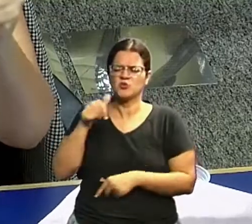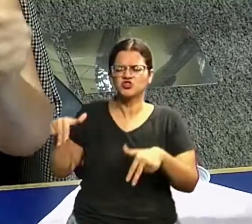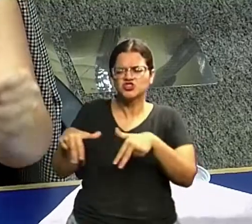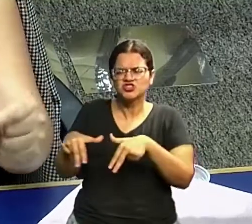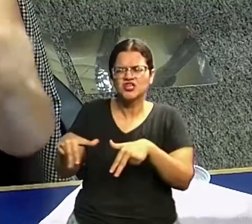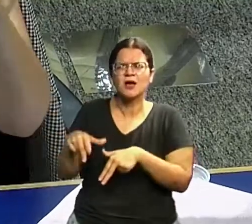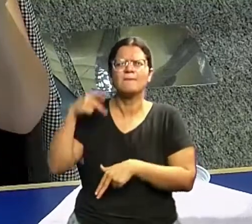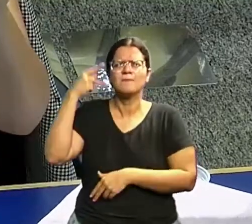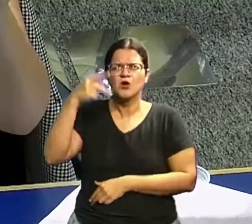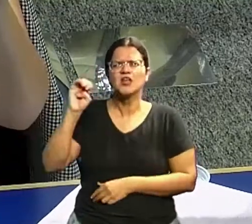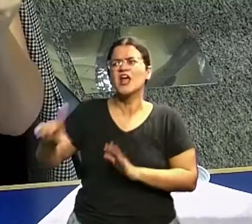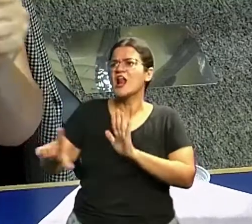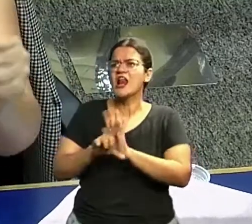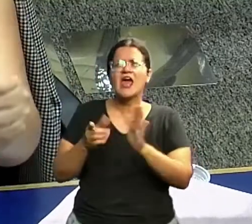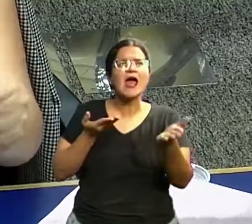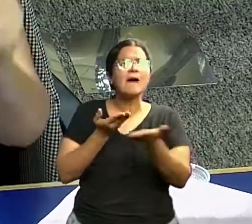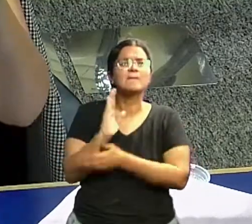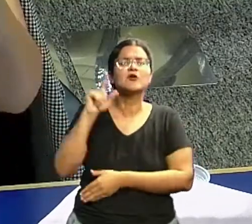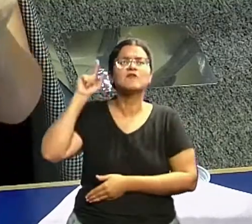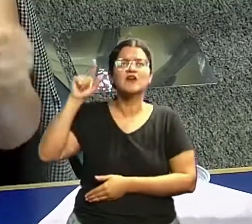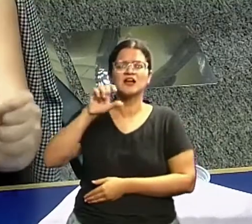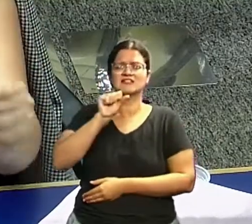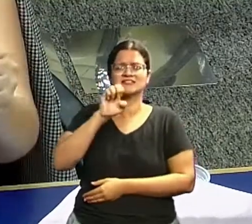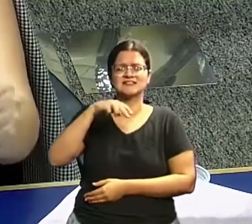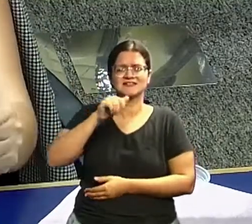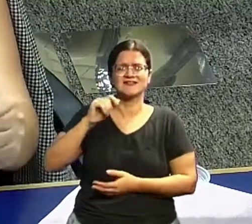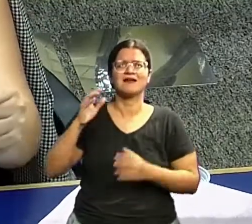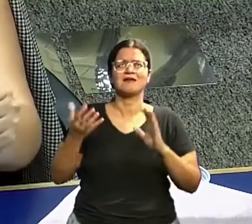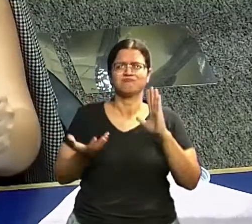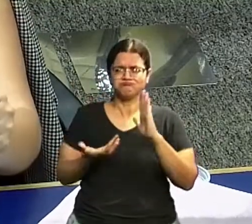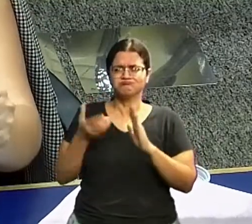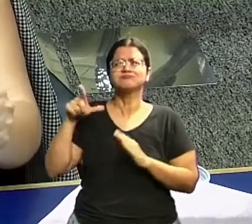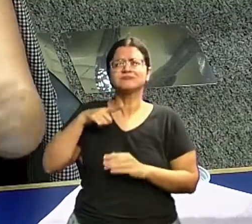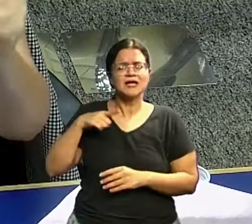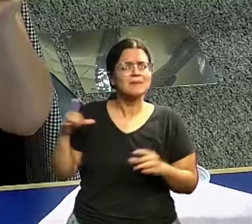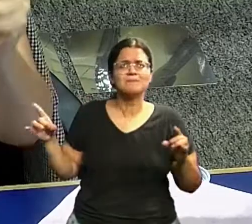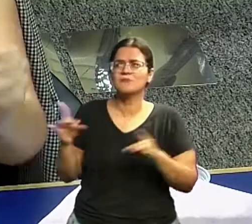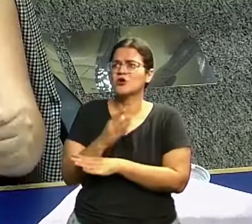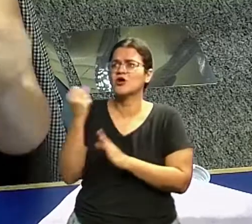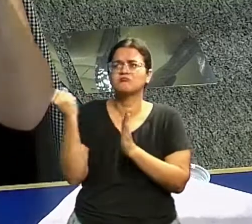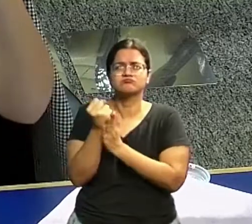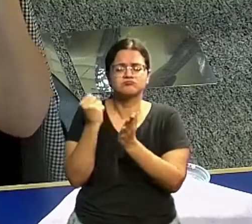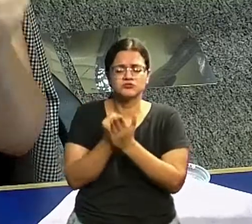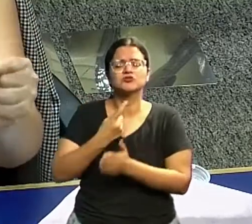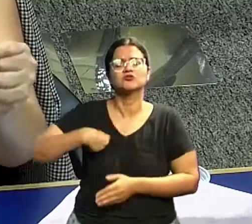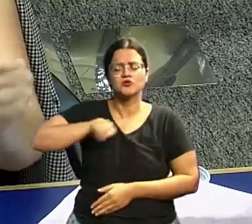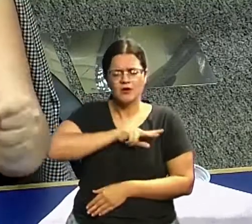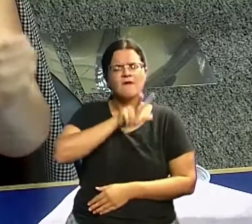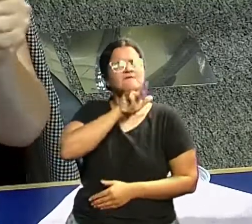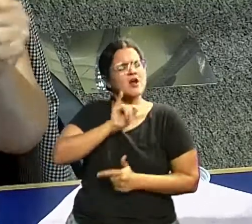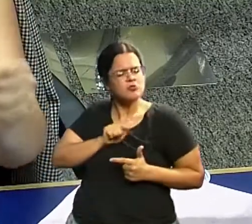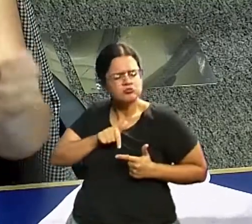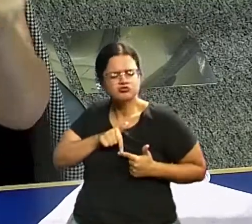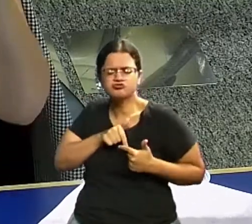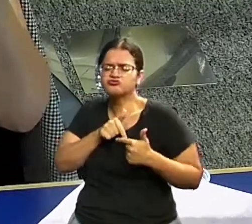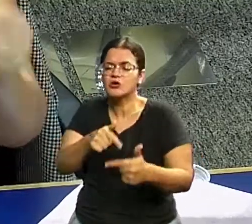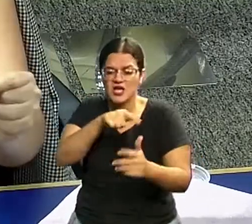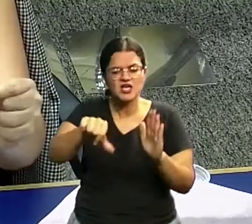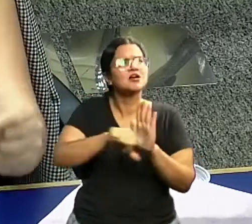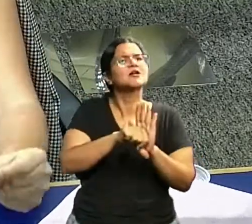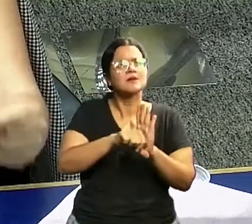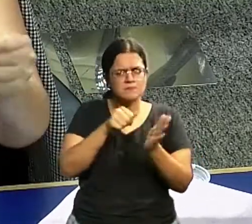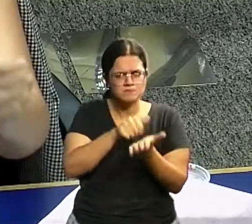Lei sancionada, lei aprovada no Senado Federal e sancionada. E nós iremos até o fim para que esse crime